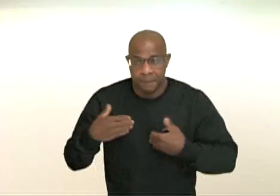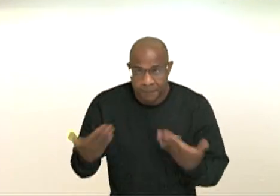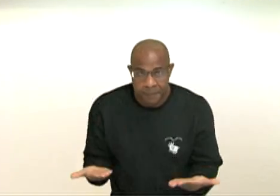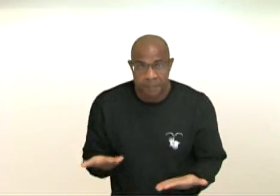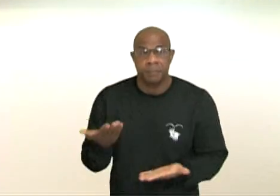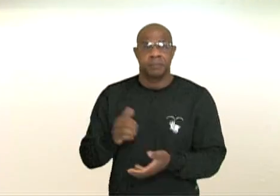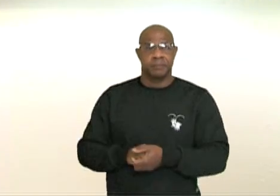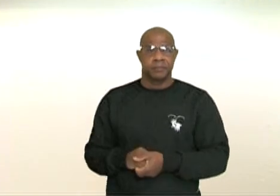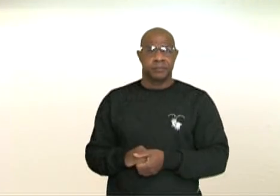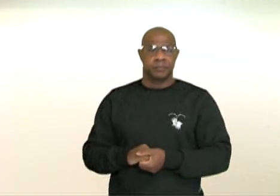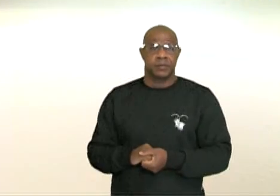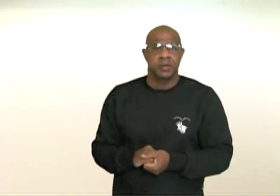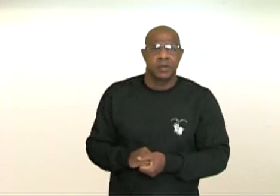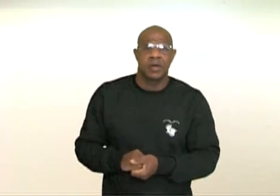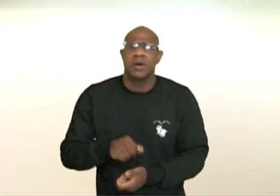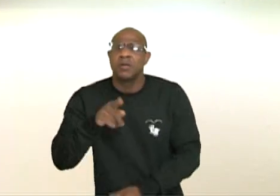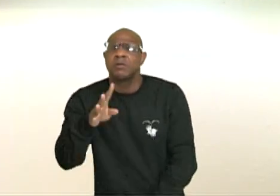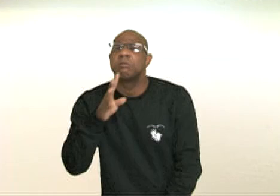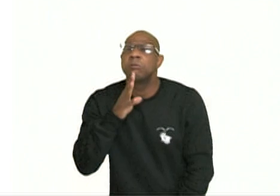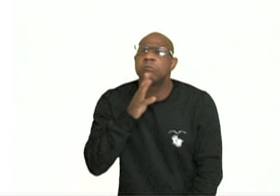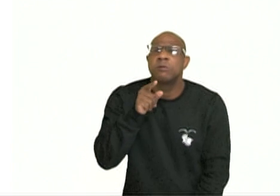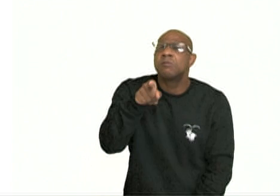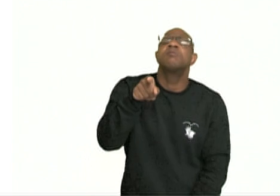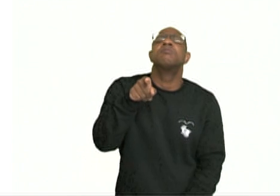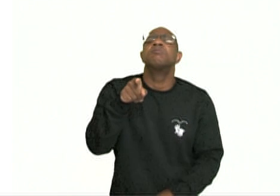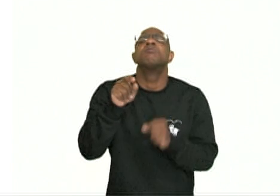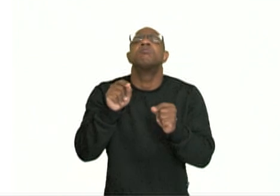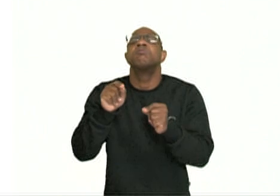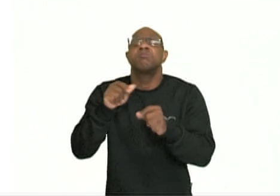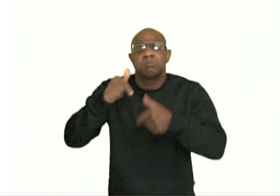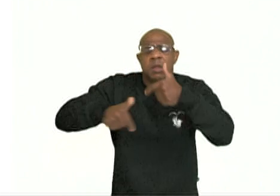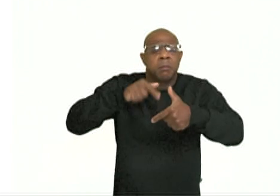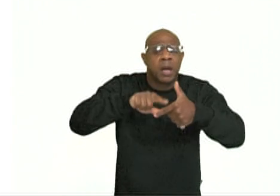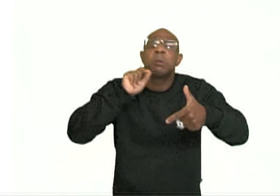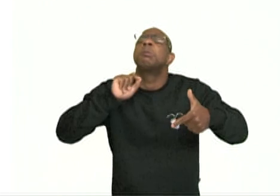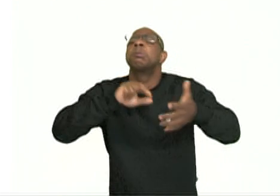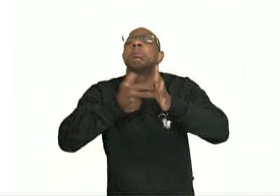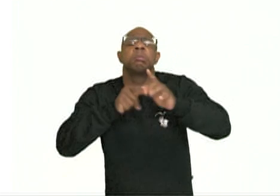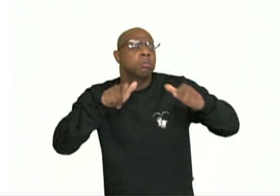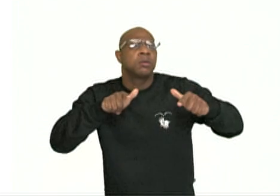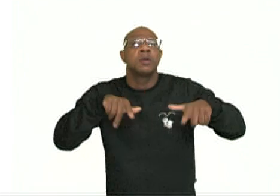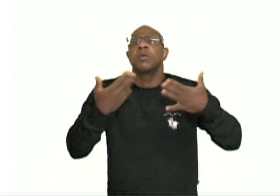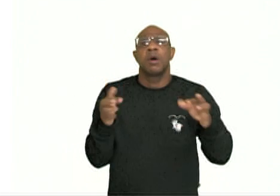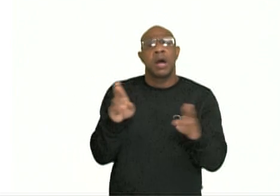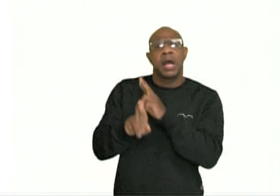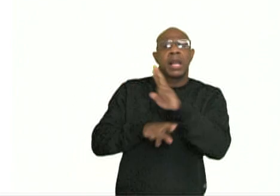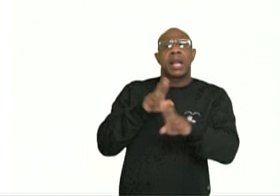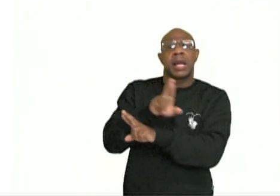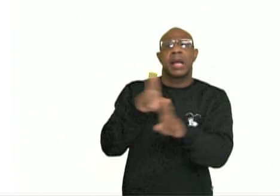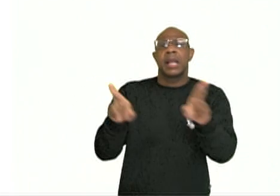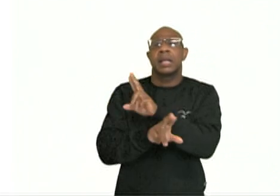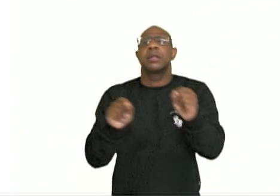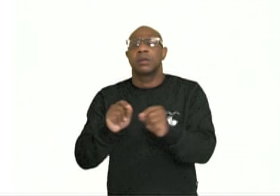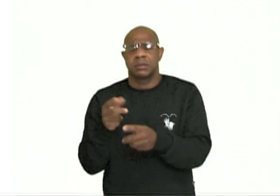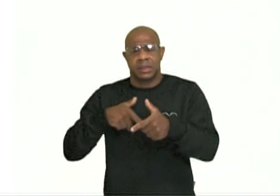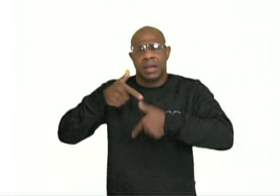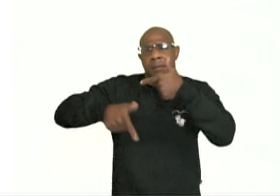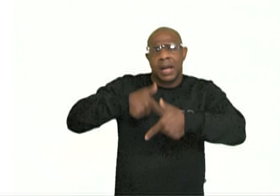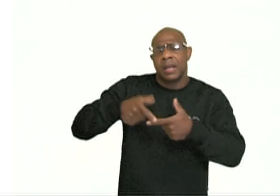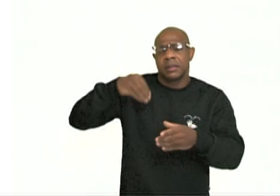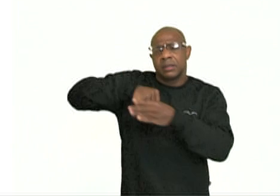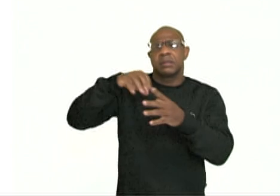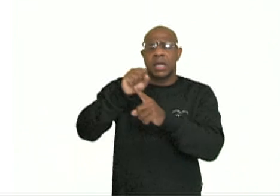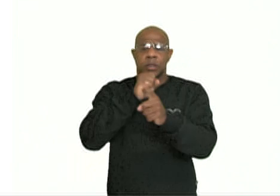Vamos começar com a reflexão aqui, né? Para você, o que é trabalho? Quais são as relações de trabalho percebidas em